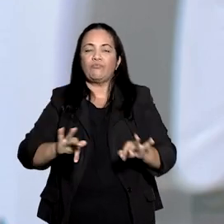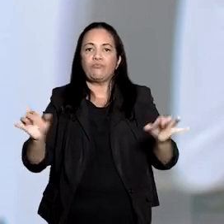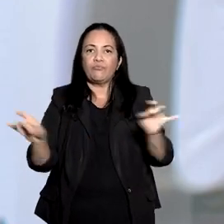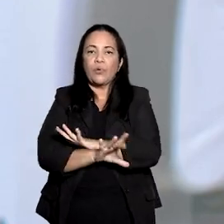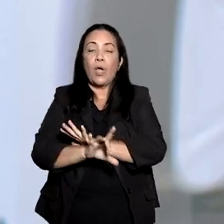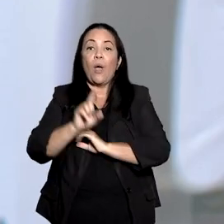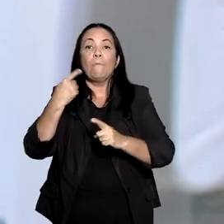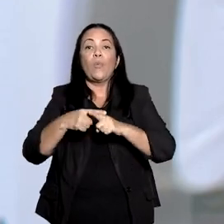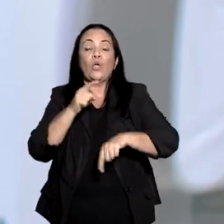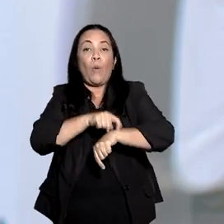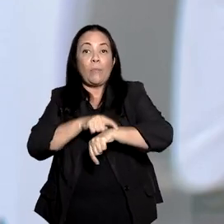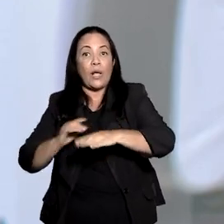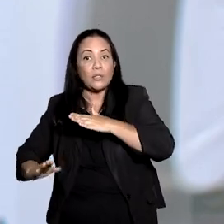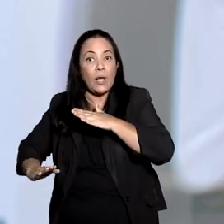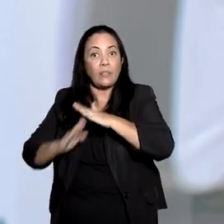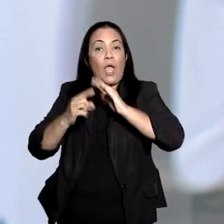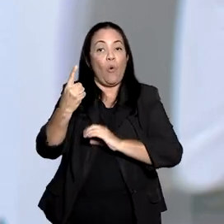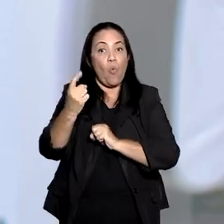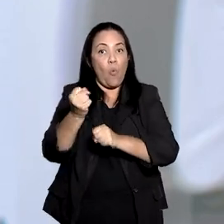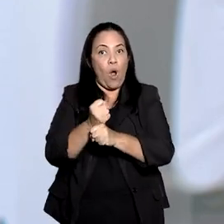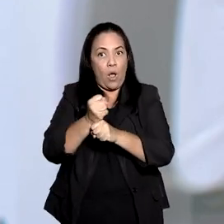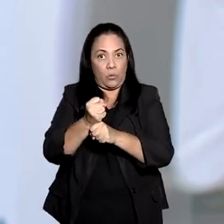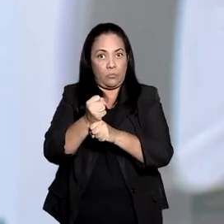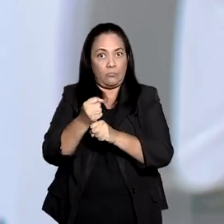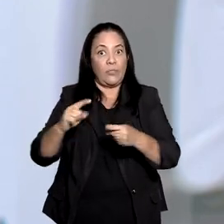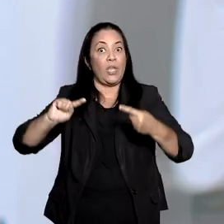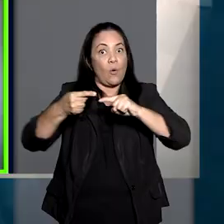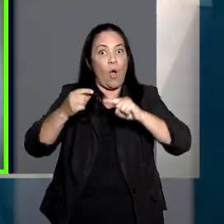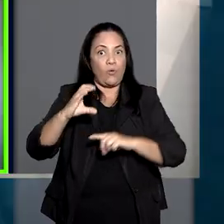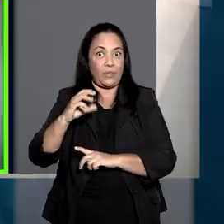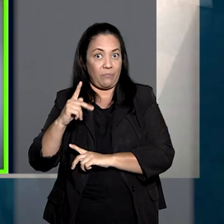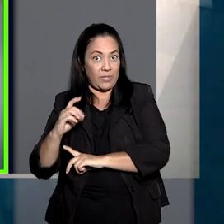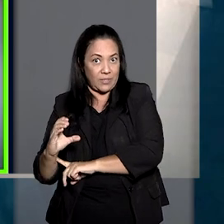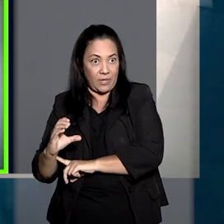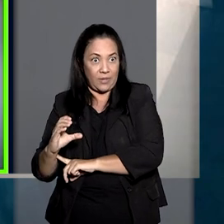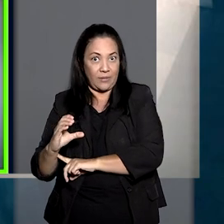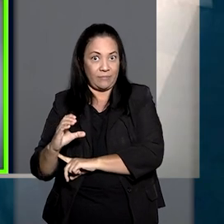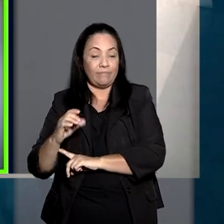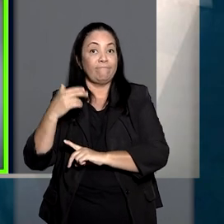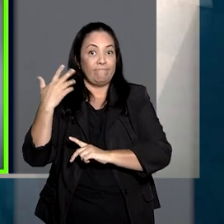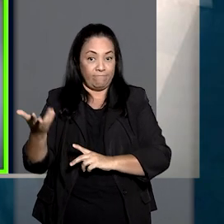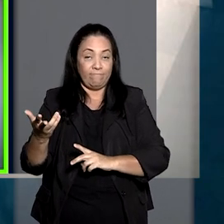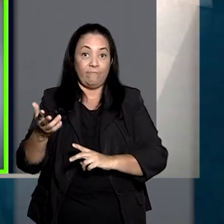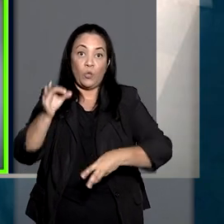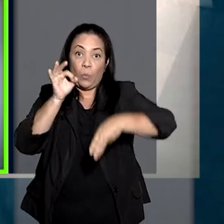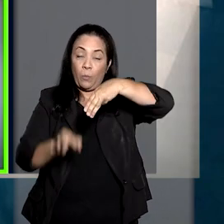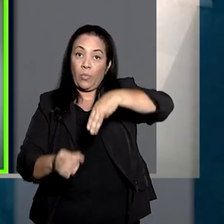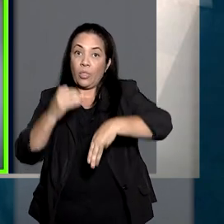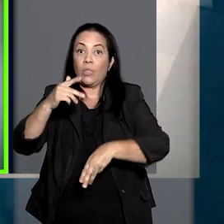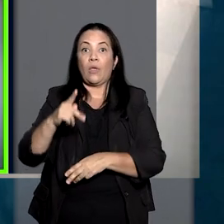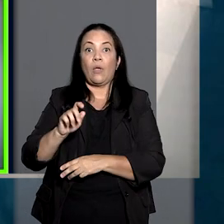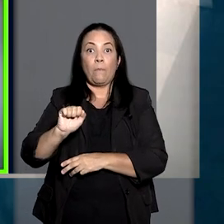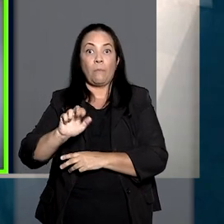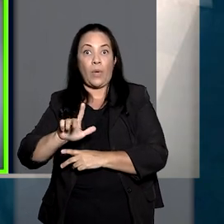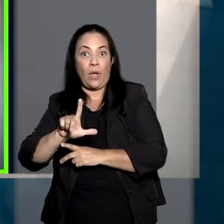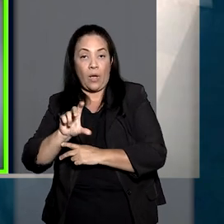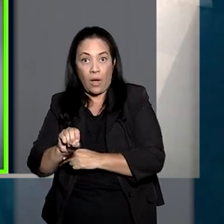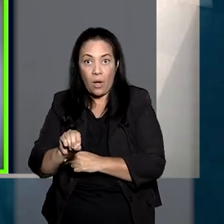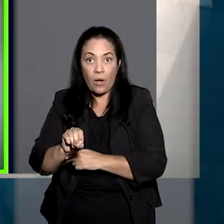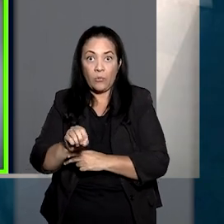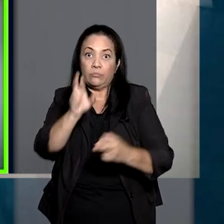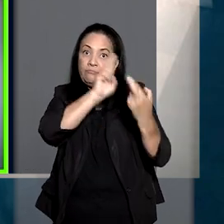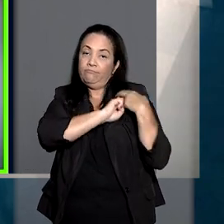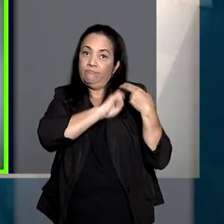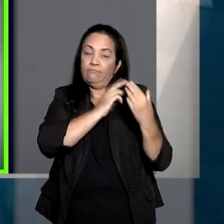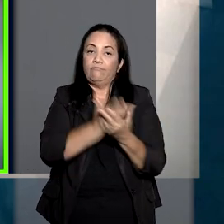prescricional seria de um ano de com o código civil no entendimento do relator do recurso Ministro Paulo